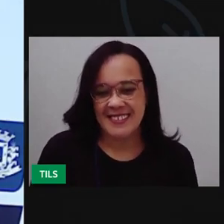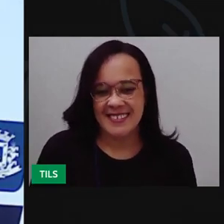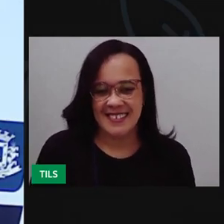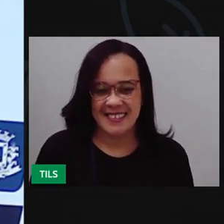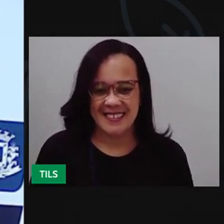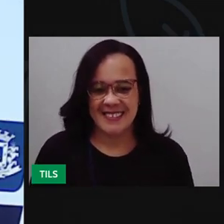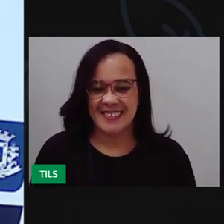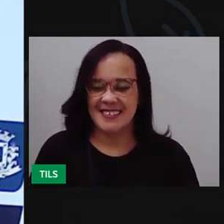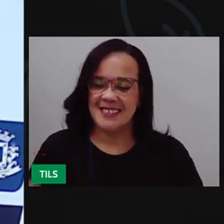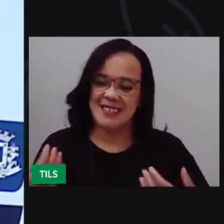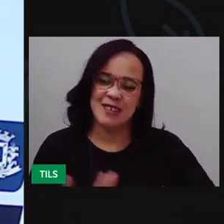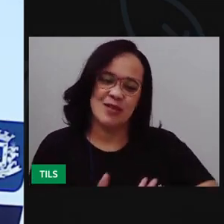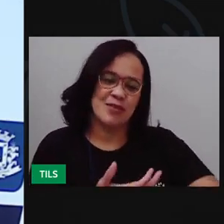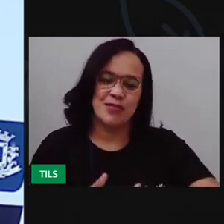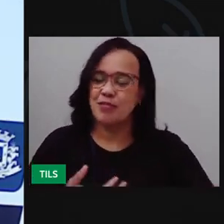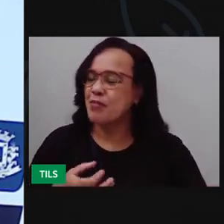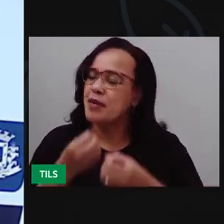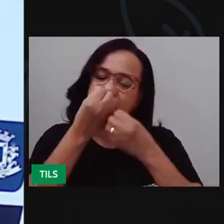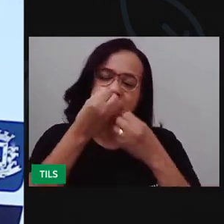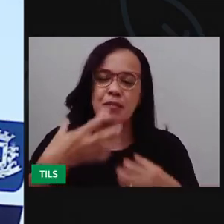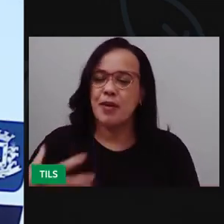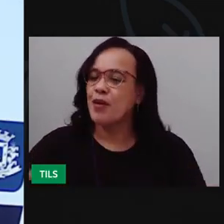Um colinho é sempre bom.